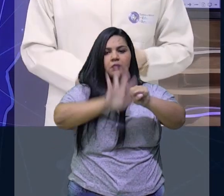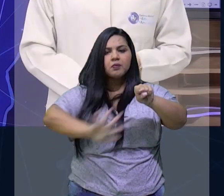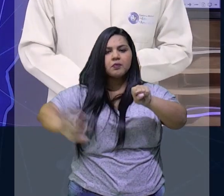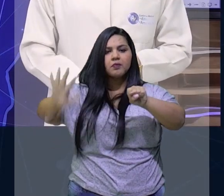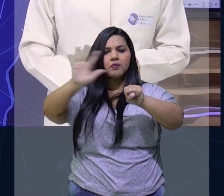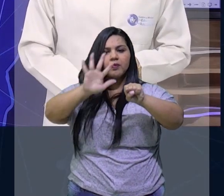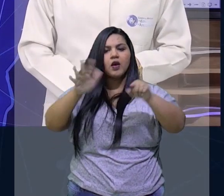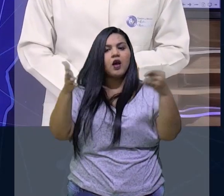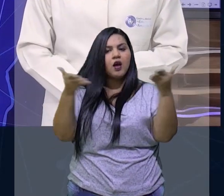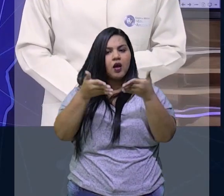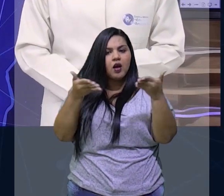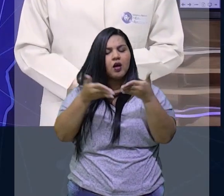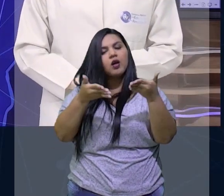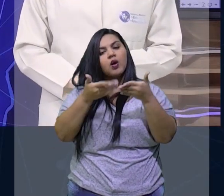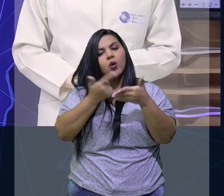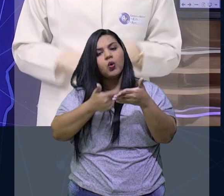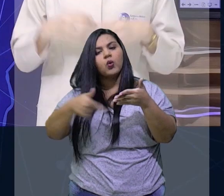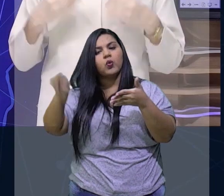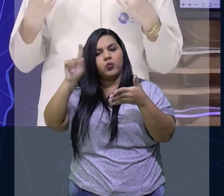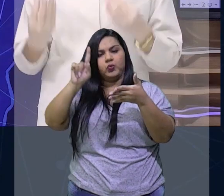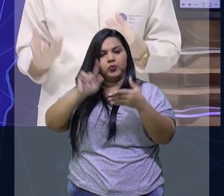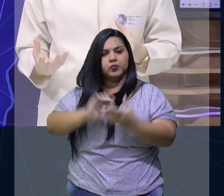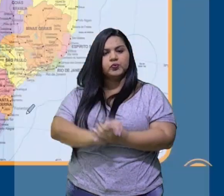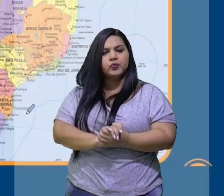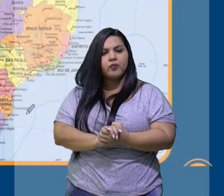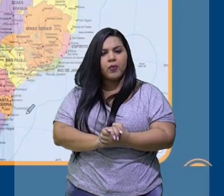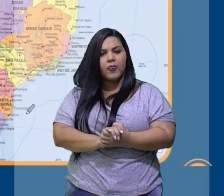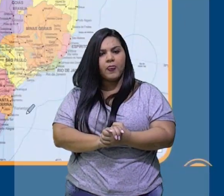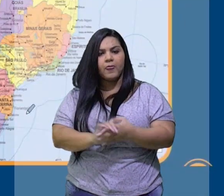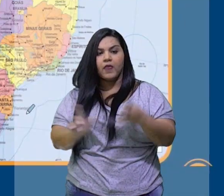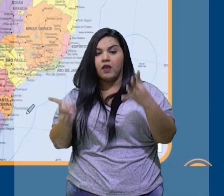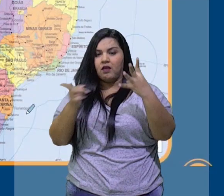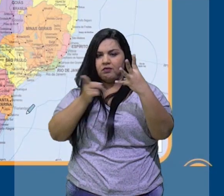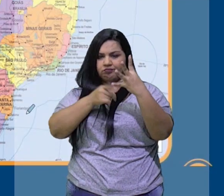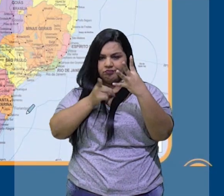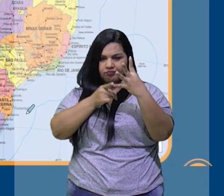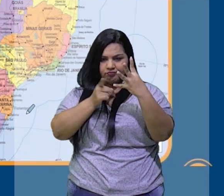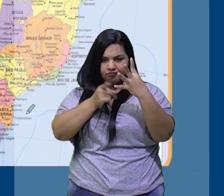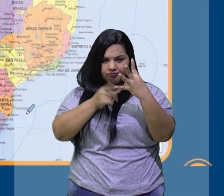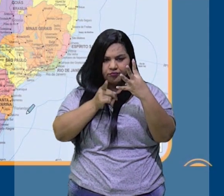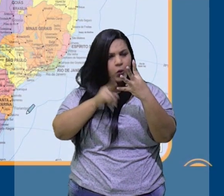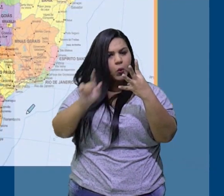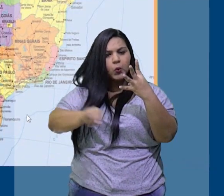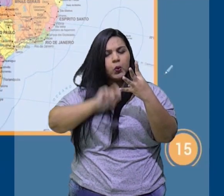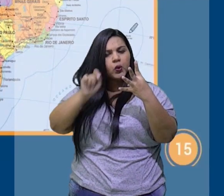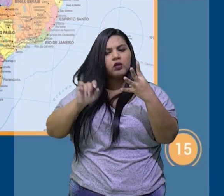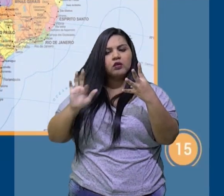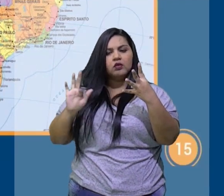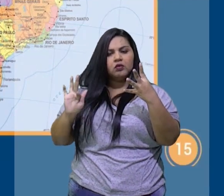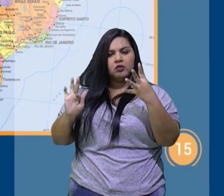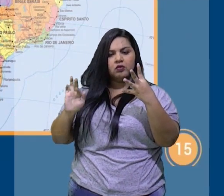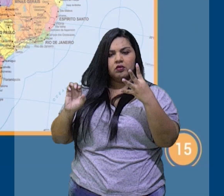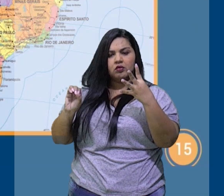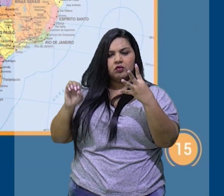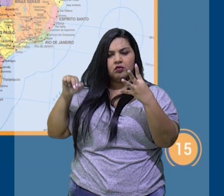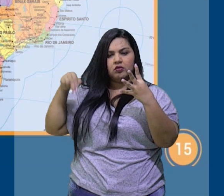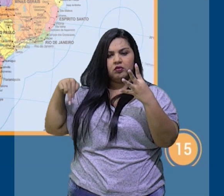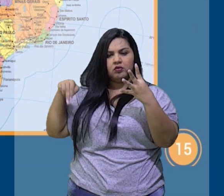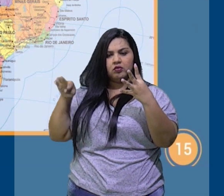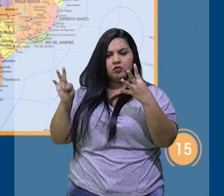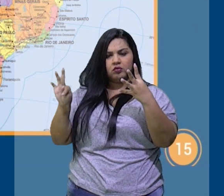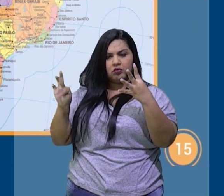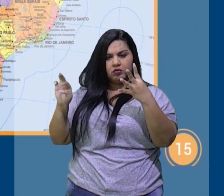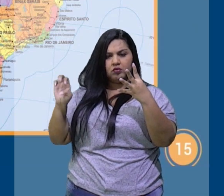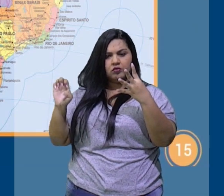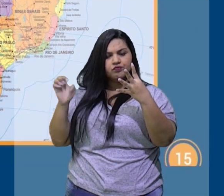Aí vamos ao próximo elemento, que é a fonte, né? Que é muito importante também você ter a fonte, até mesmo para você